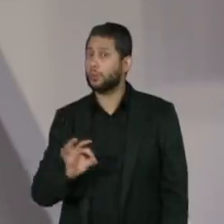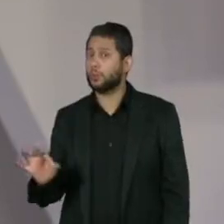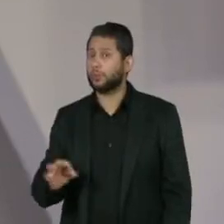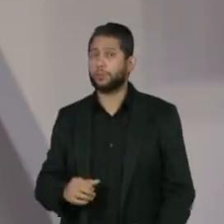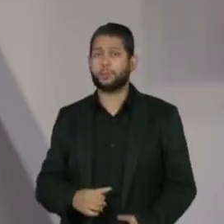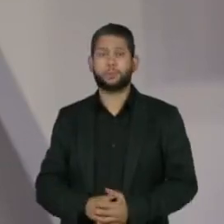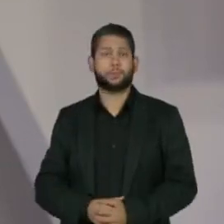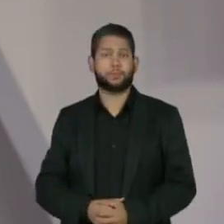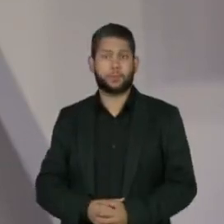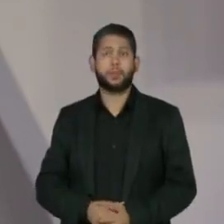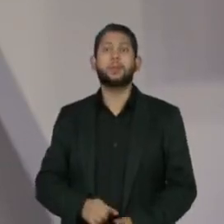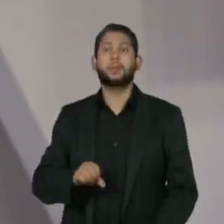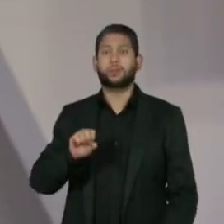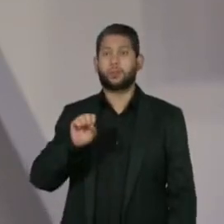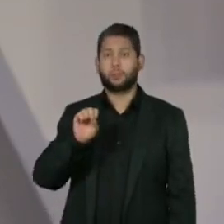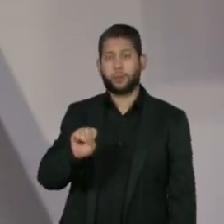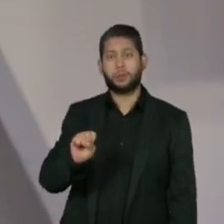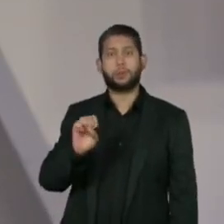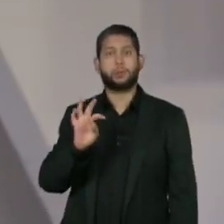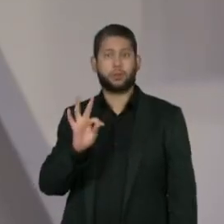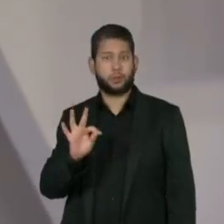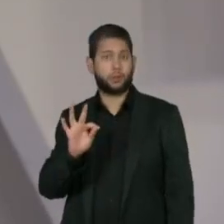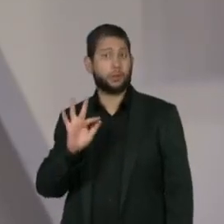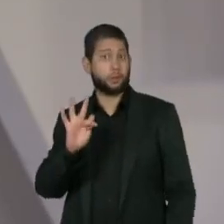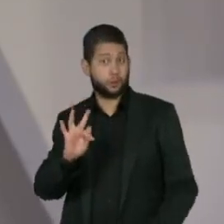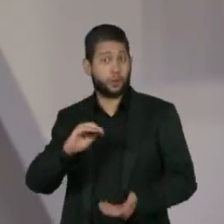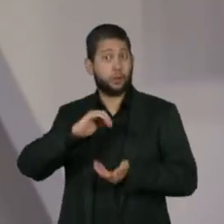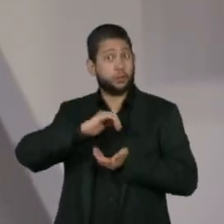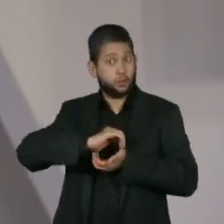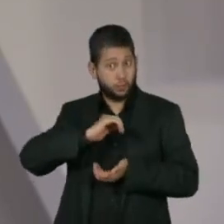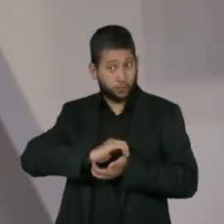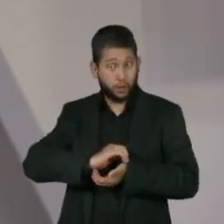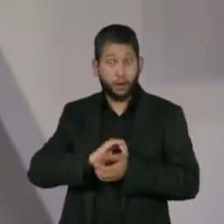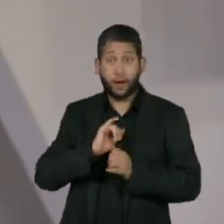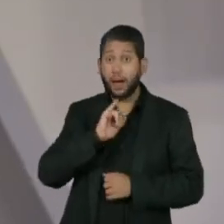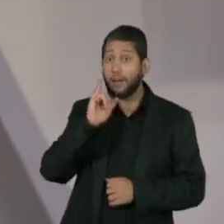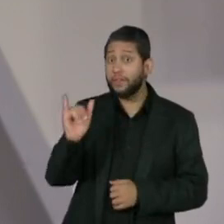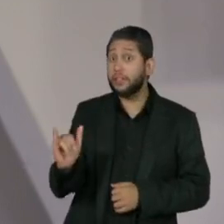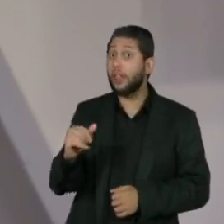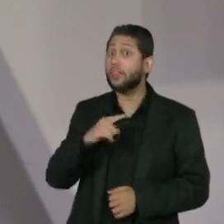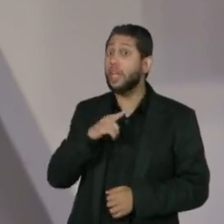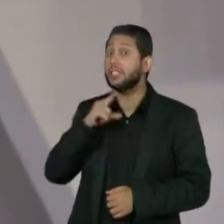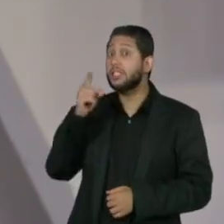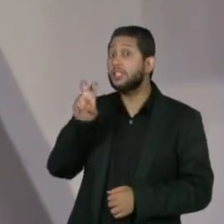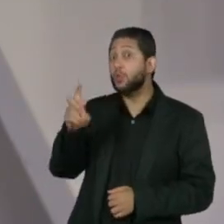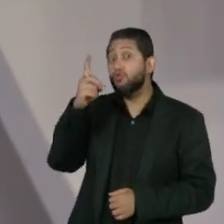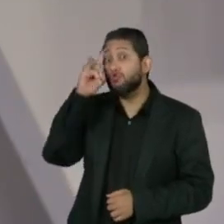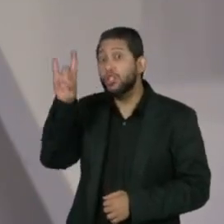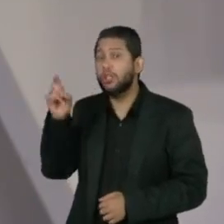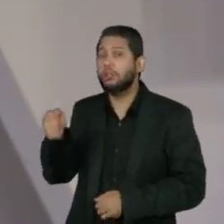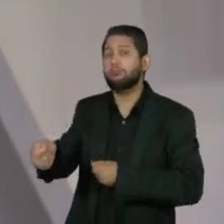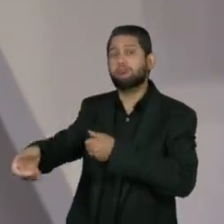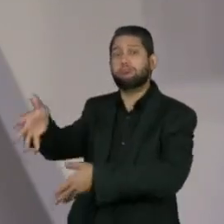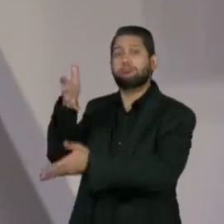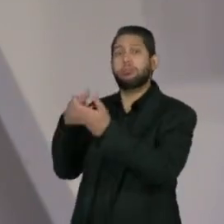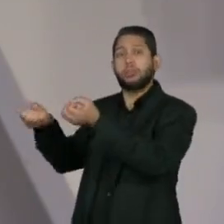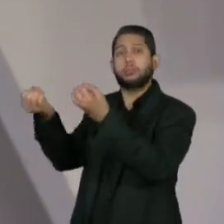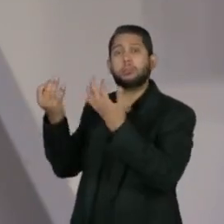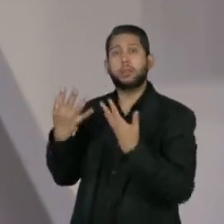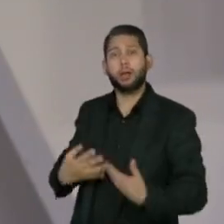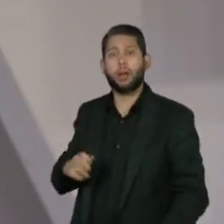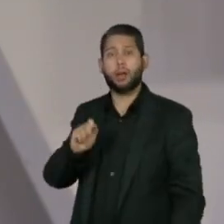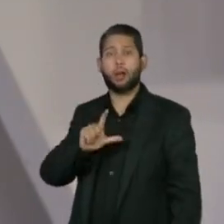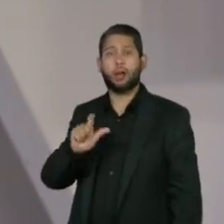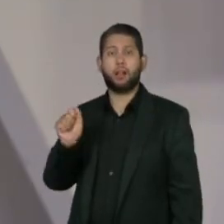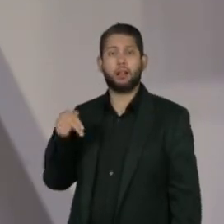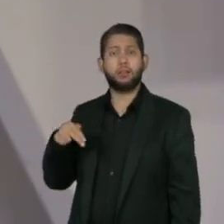o Supremo Tribunal Federal da 5 dias de prazo ao Governo Federal para prestar informações sobre a extradição do